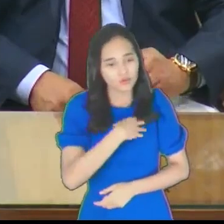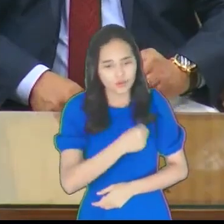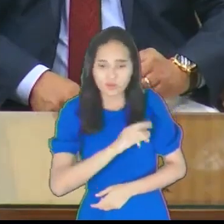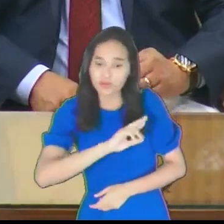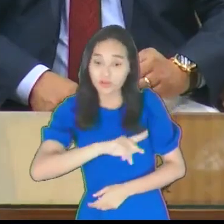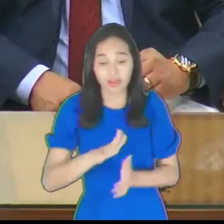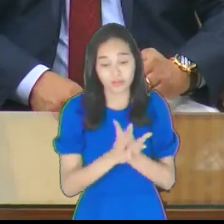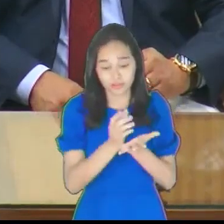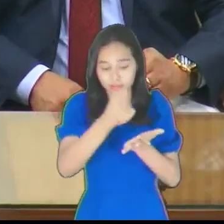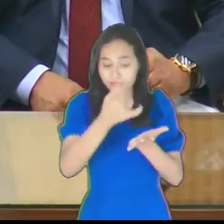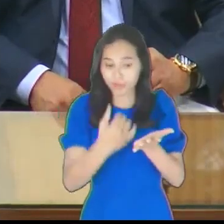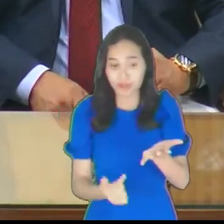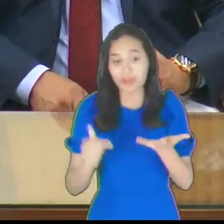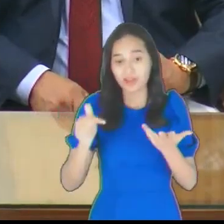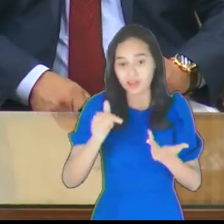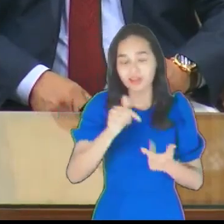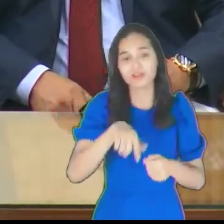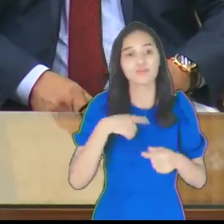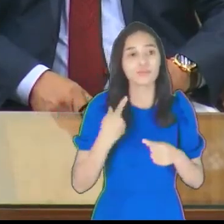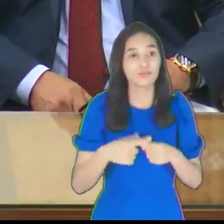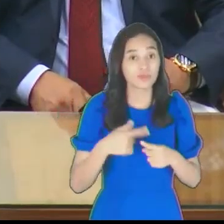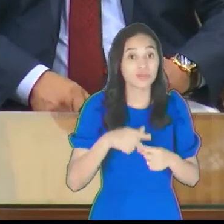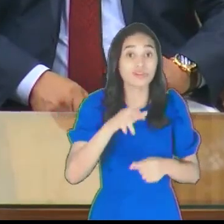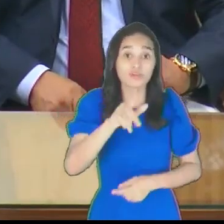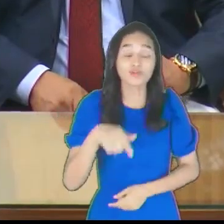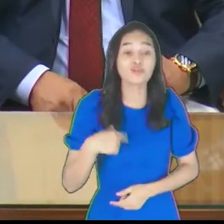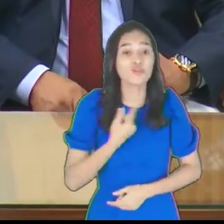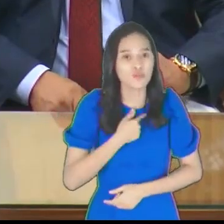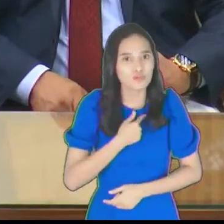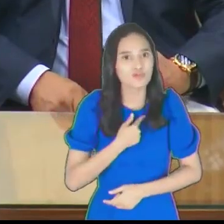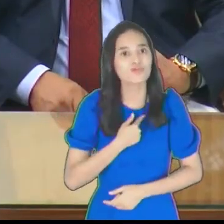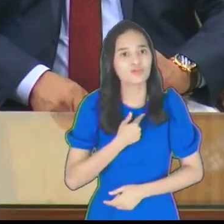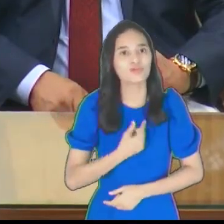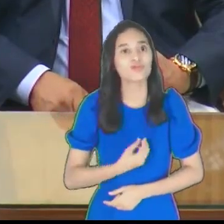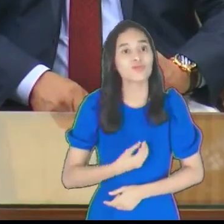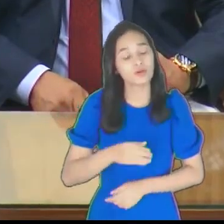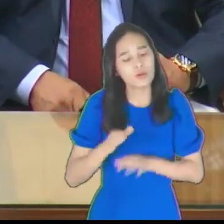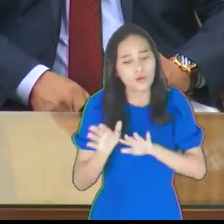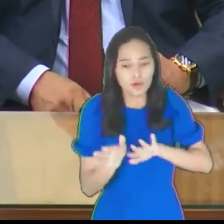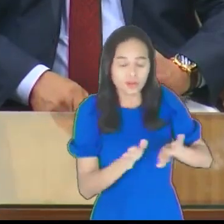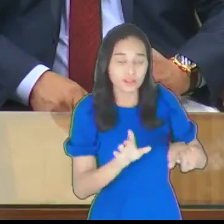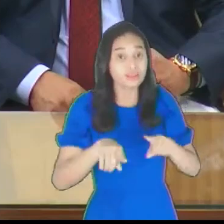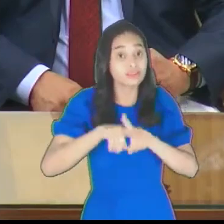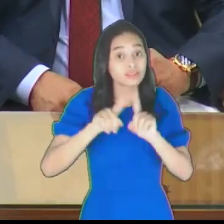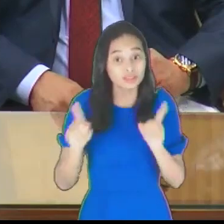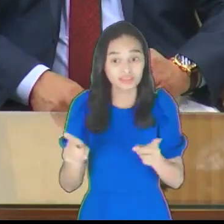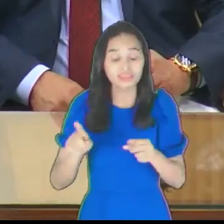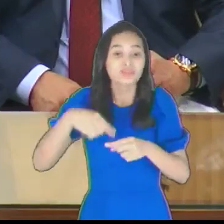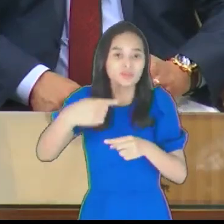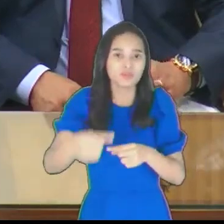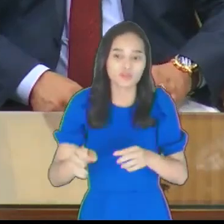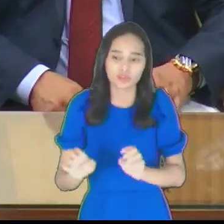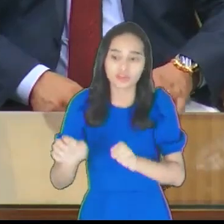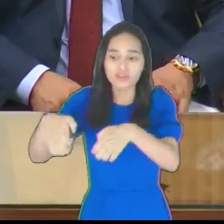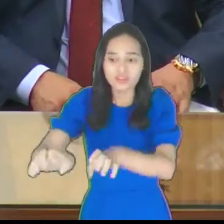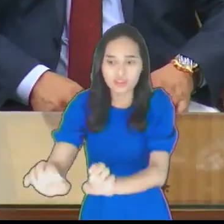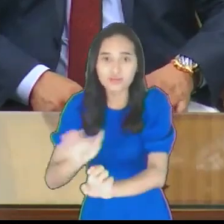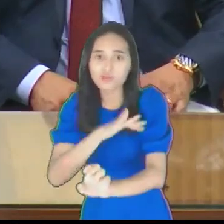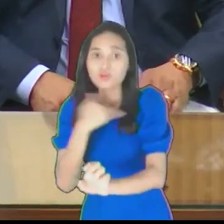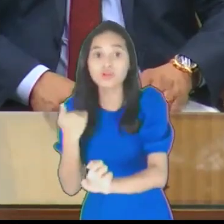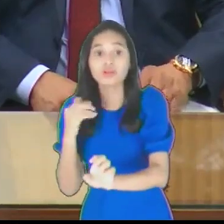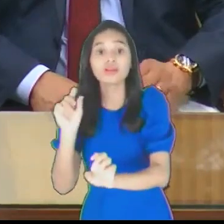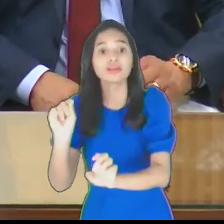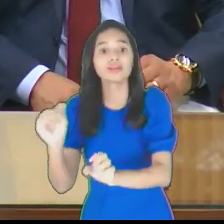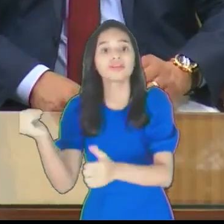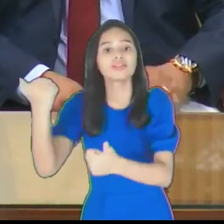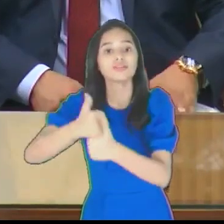Deus diz assim, porque, irmão, nós vamos passar, depois Ezequias vai morrer. E quem é que fica?